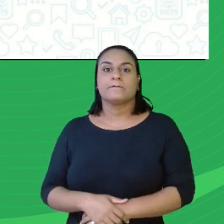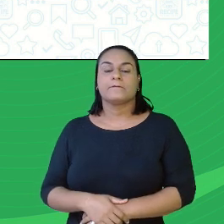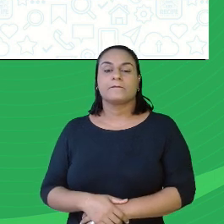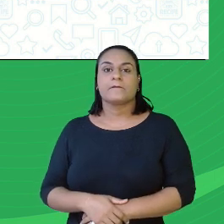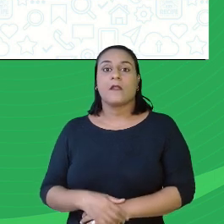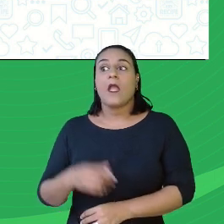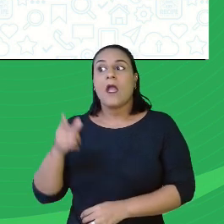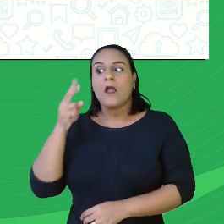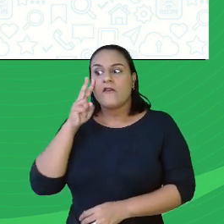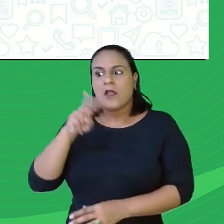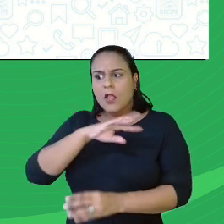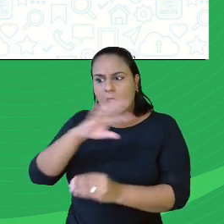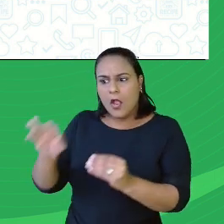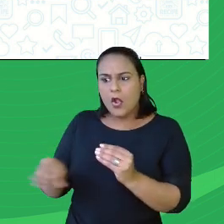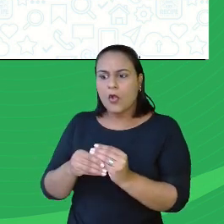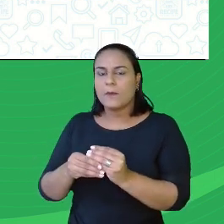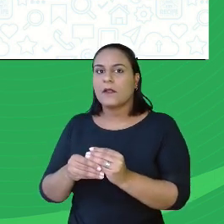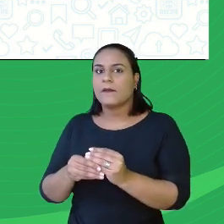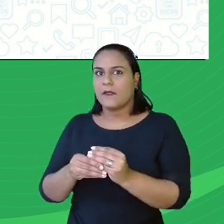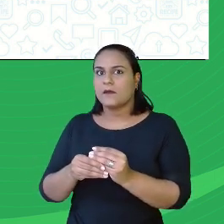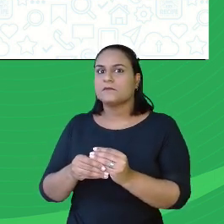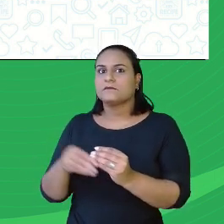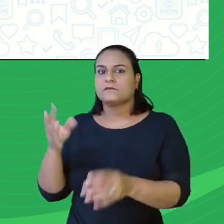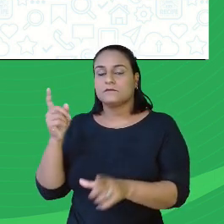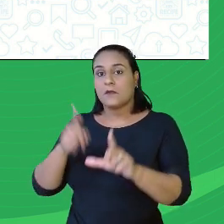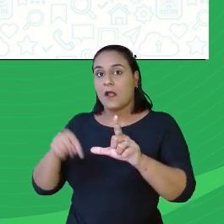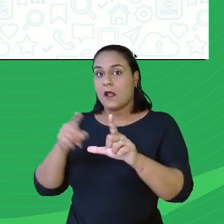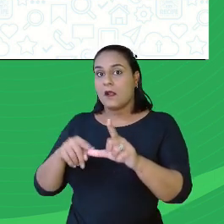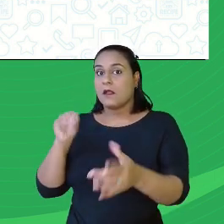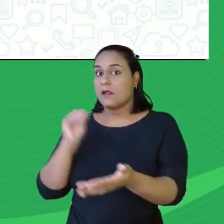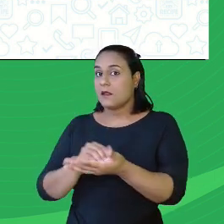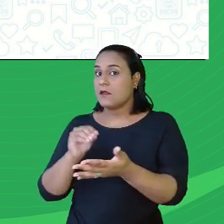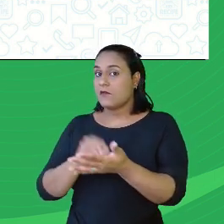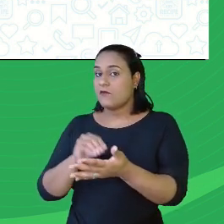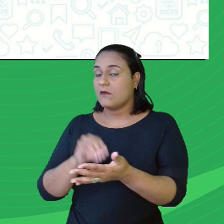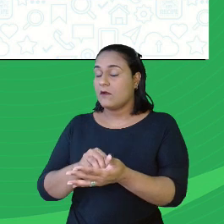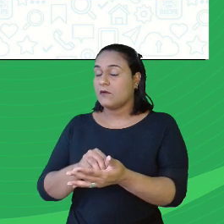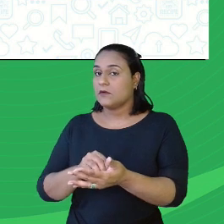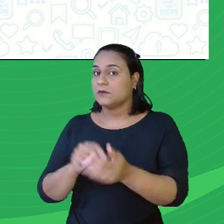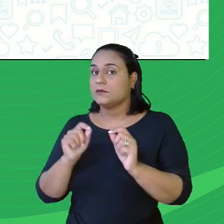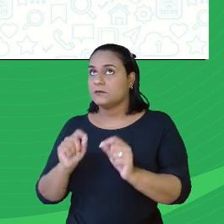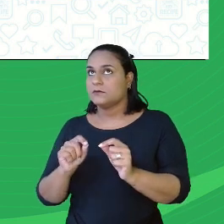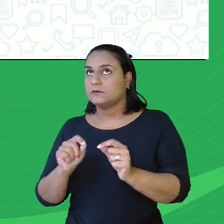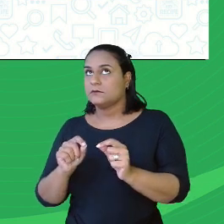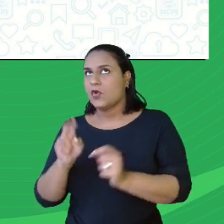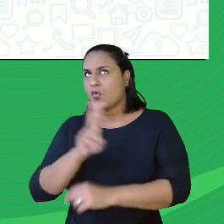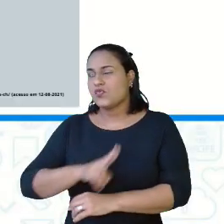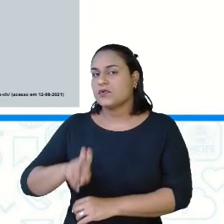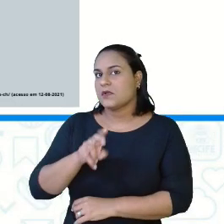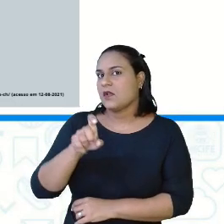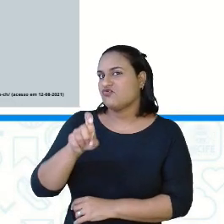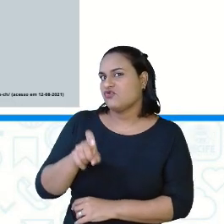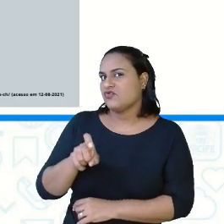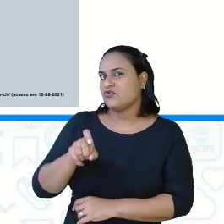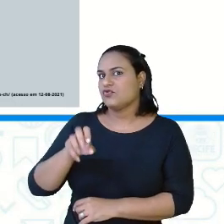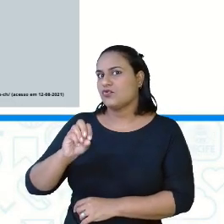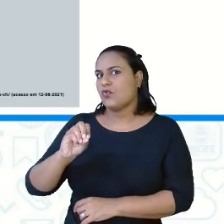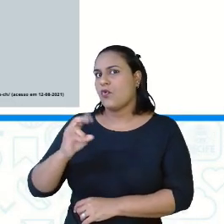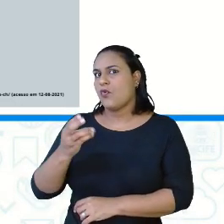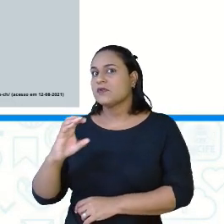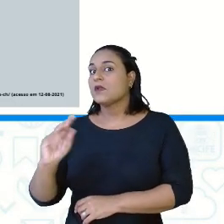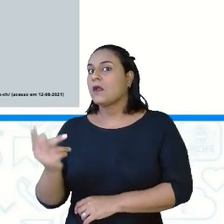receita com as letras que faltam, né, para completar esse som. Eu vou poder usar o X ou o CH. E aí eu